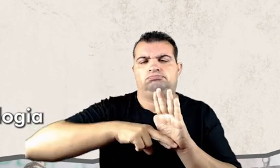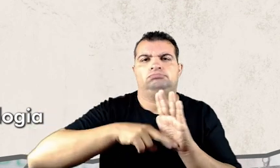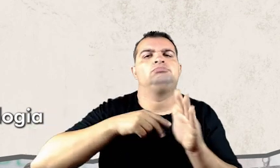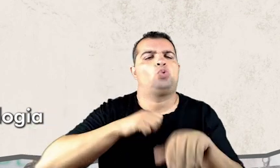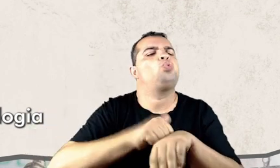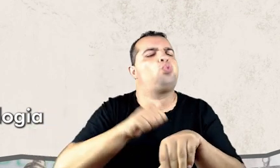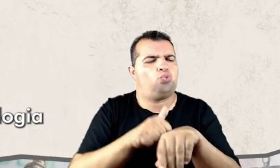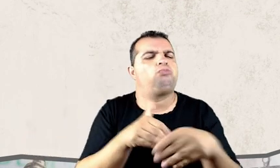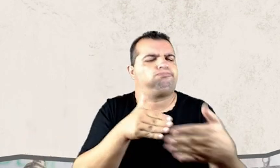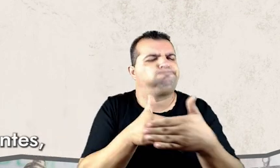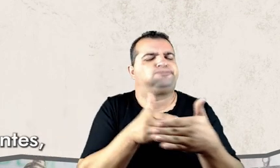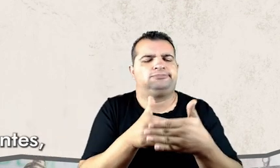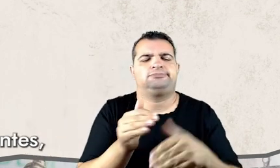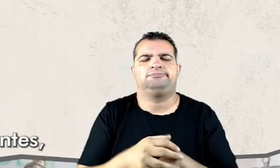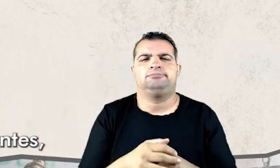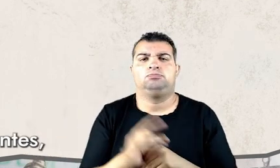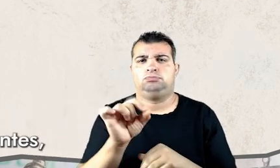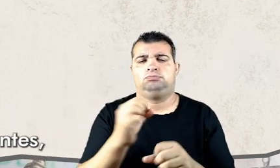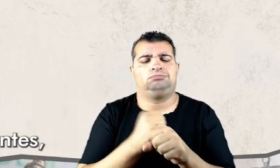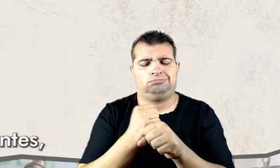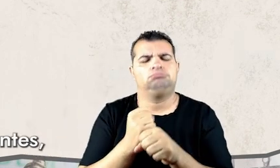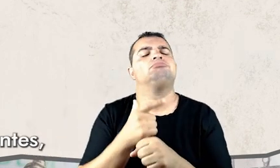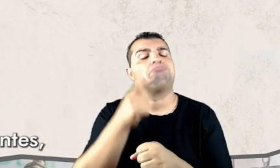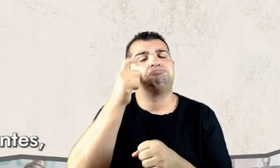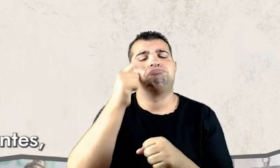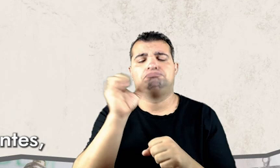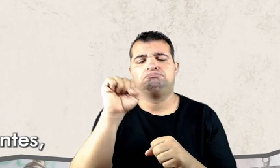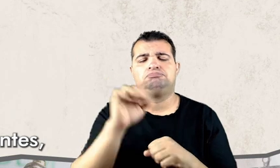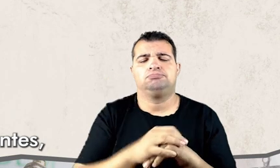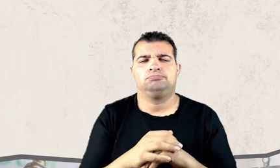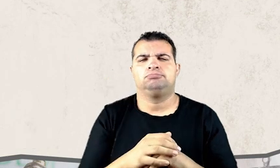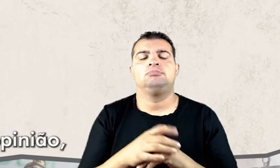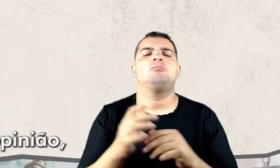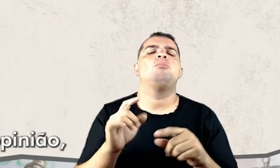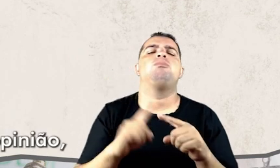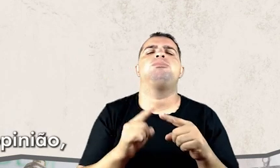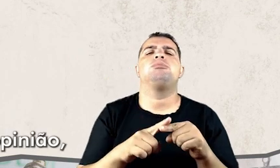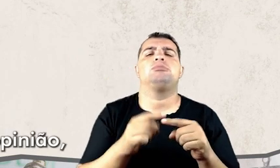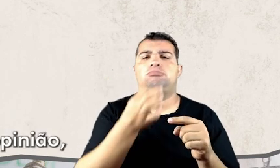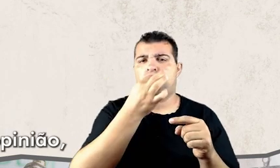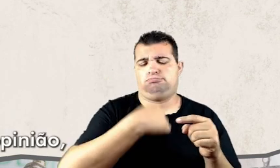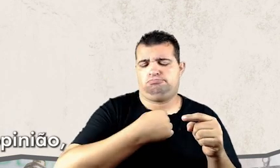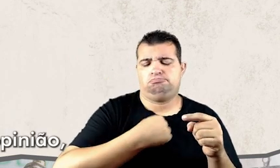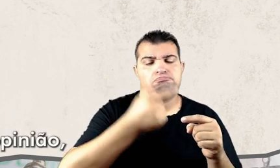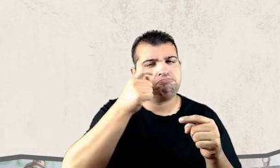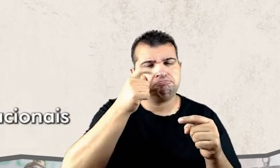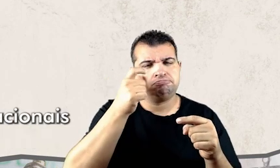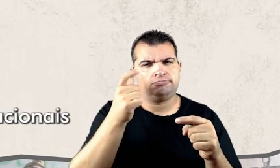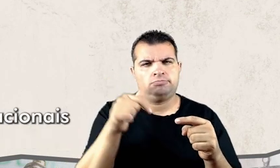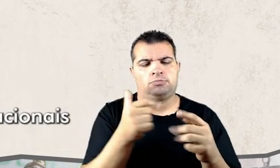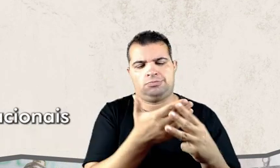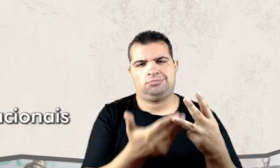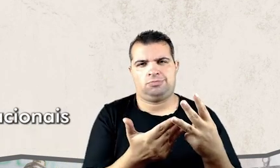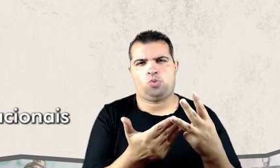enfrenta obstáculos duros. Foram 10 anos muito interessantes. Interessantes por quê, na minha opinião? Porque